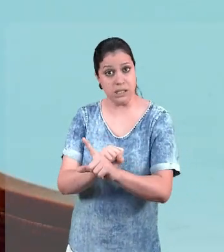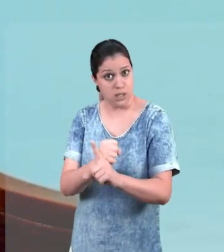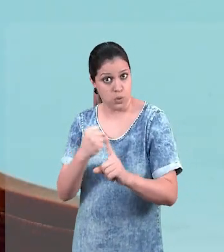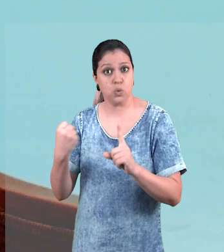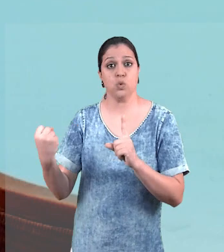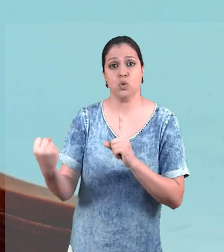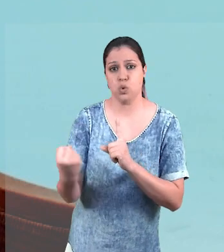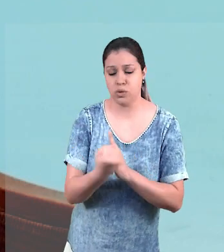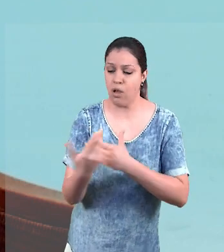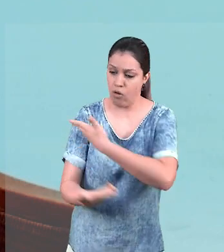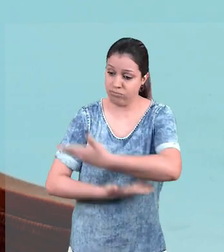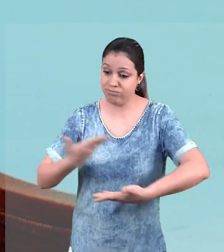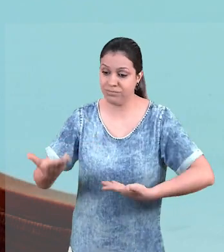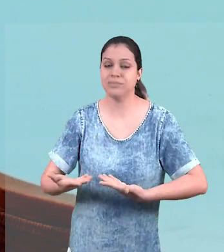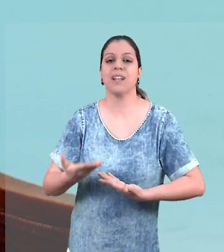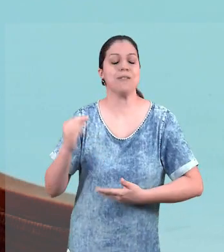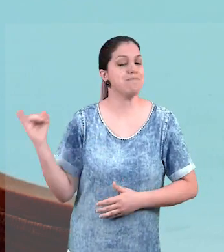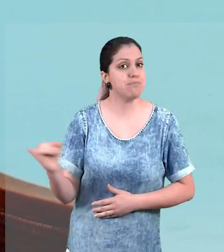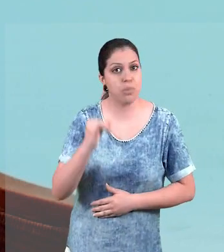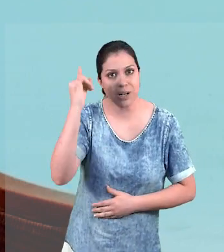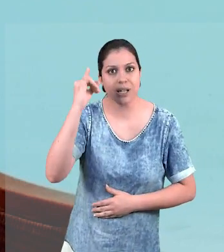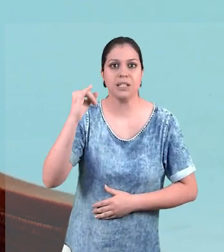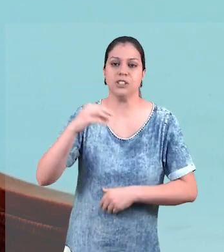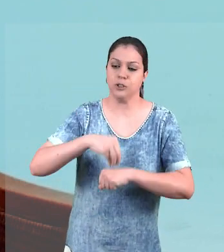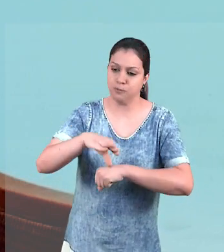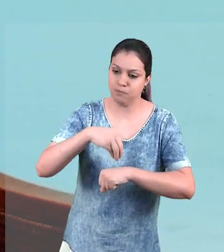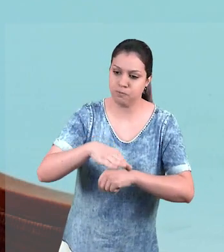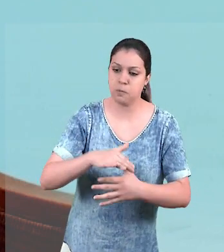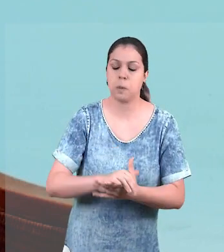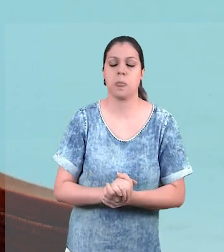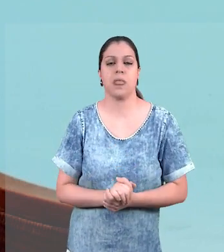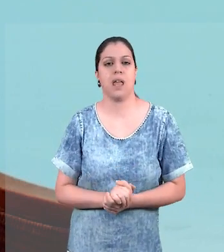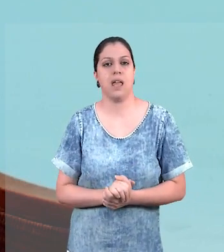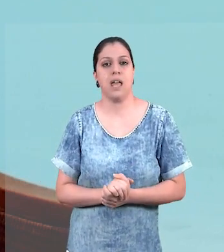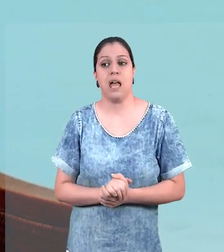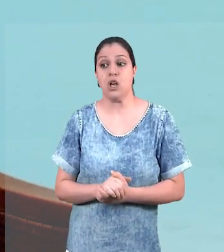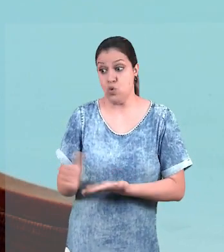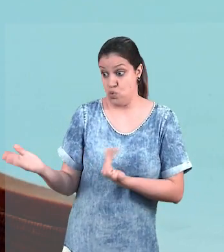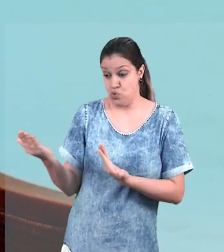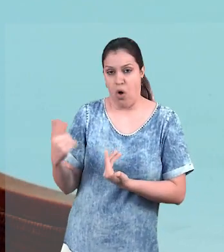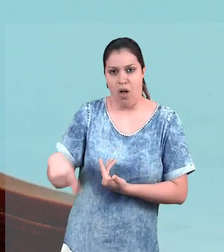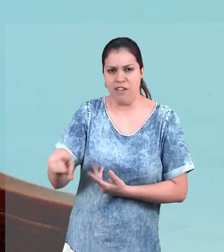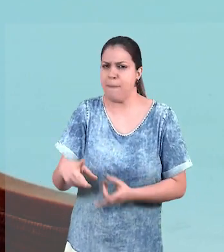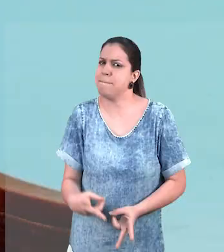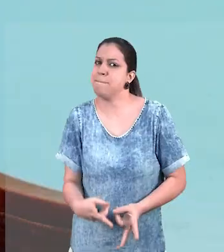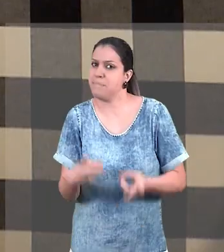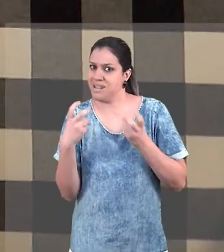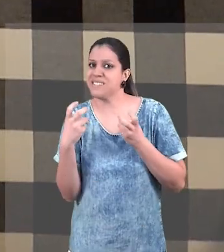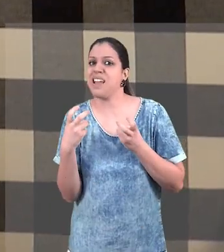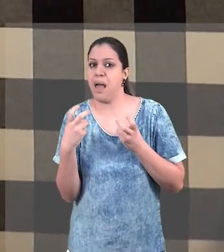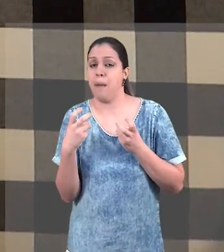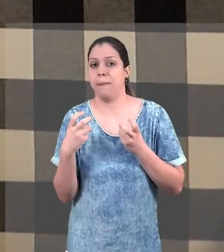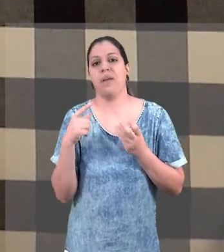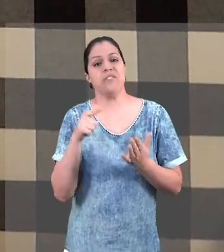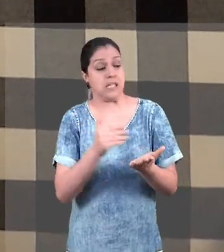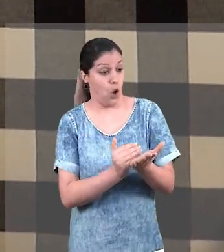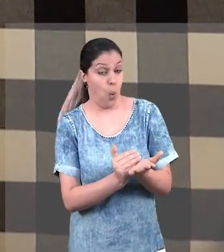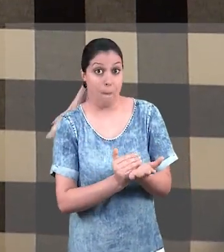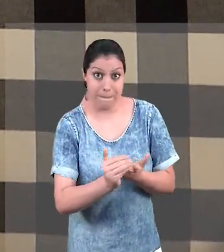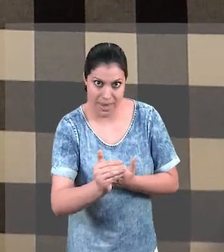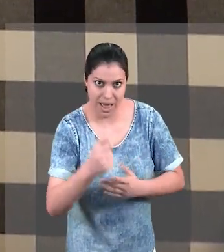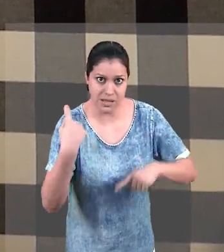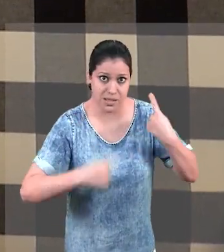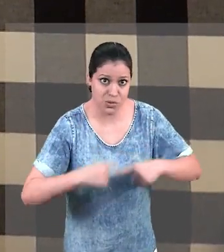sociais deles, faz toda a diferença. Eles percebem, você